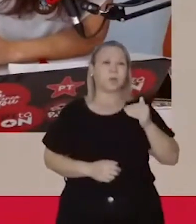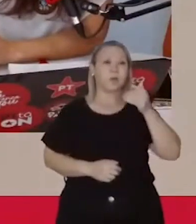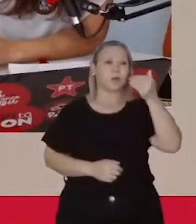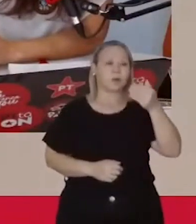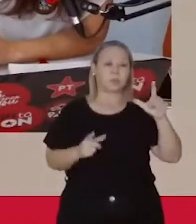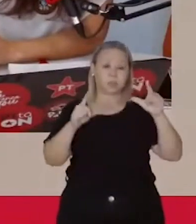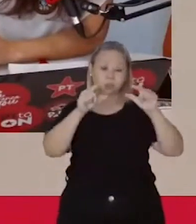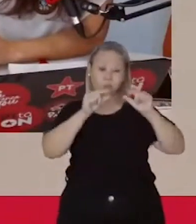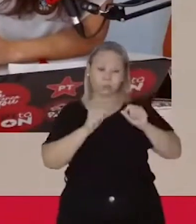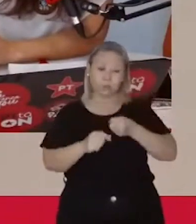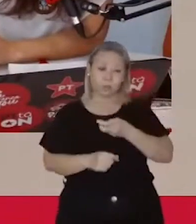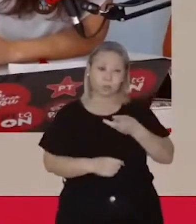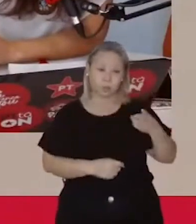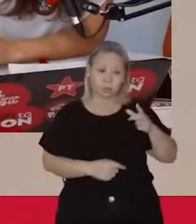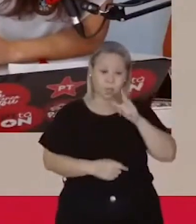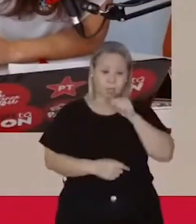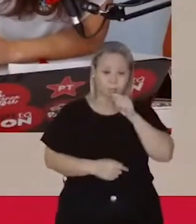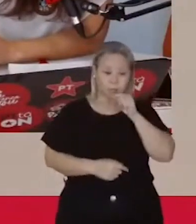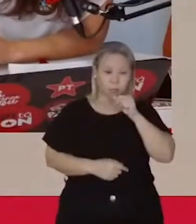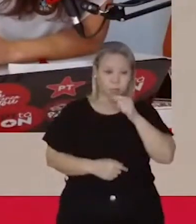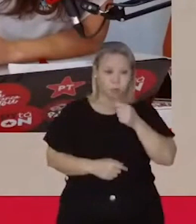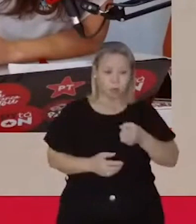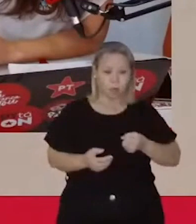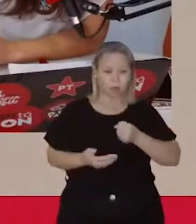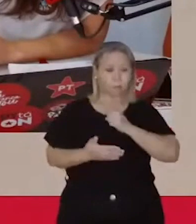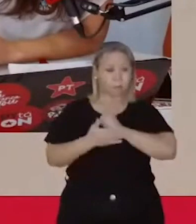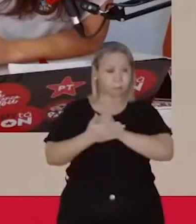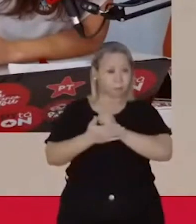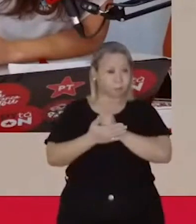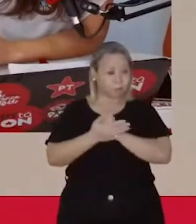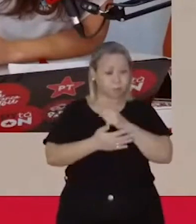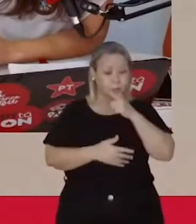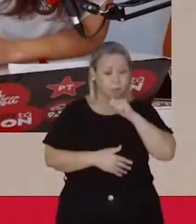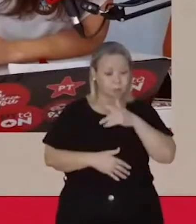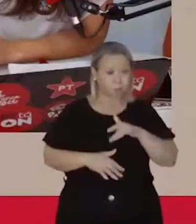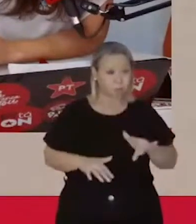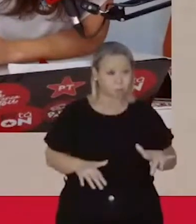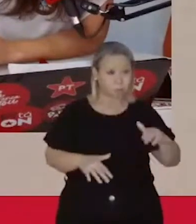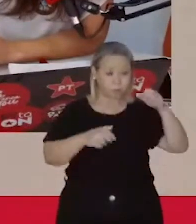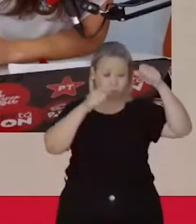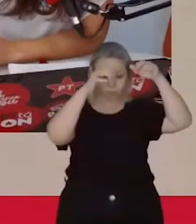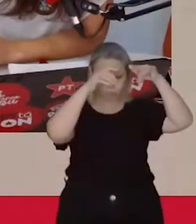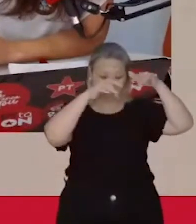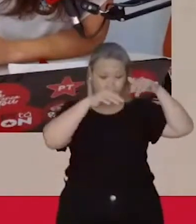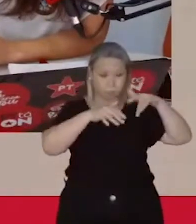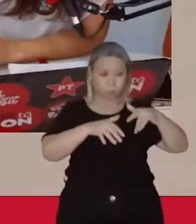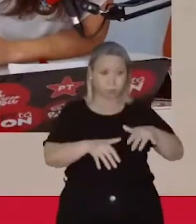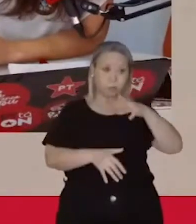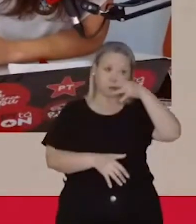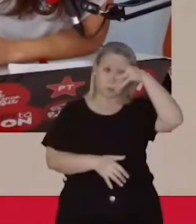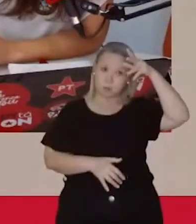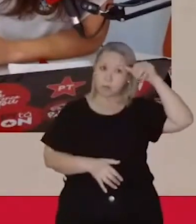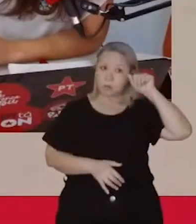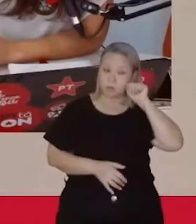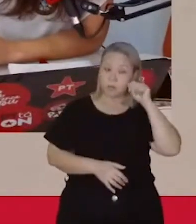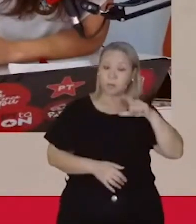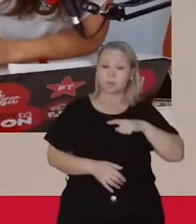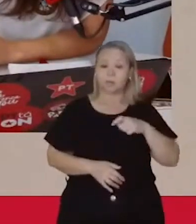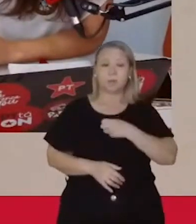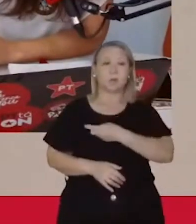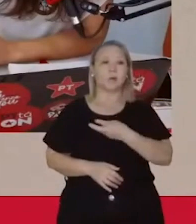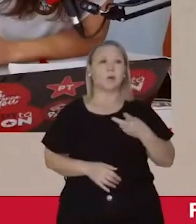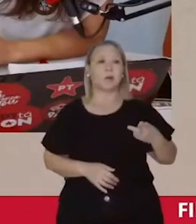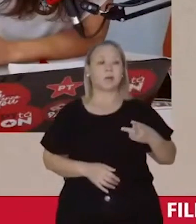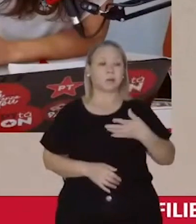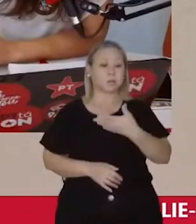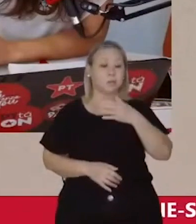de água que é bombeada pelos rios voadores da Amazônia. Ali você tem na Amazônia uma quantidade de 10